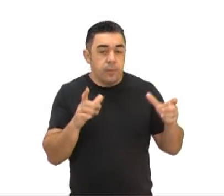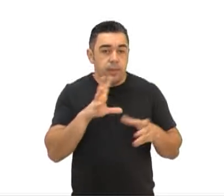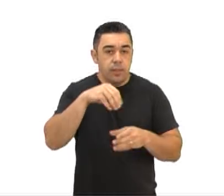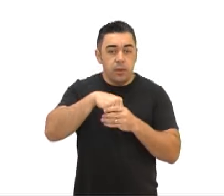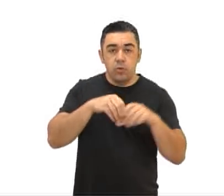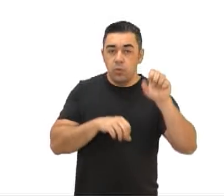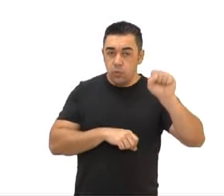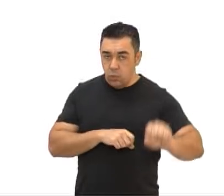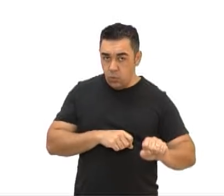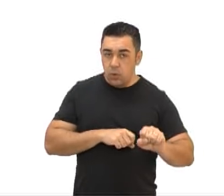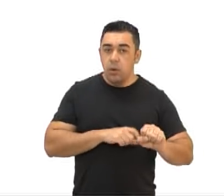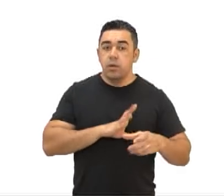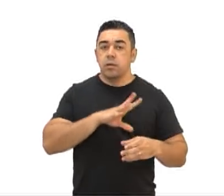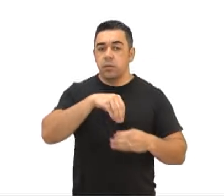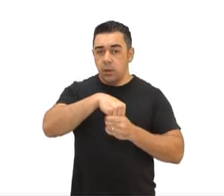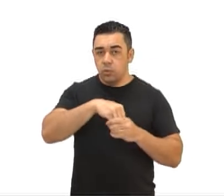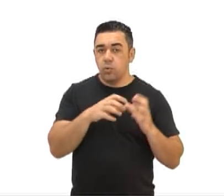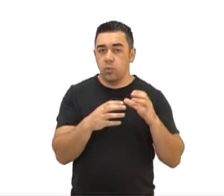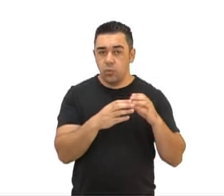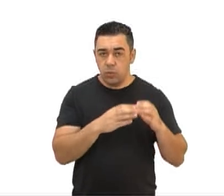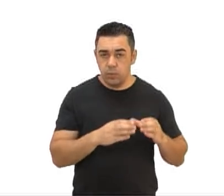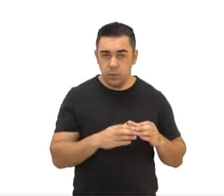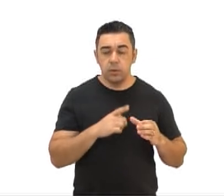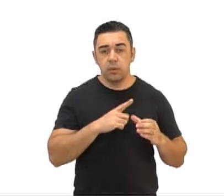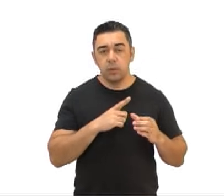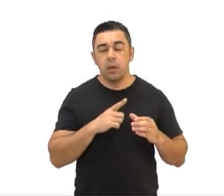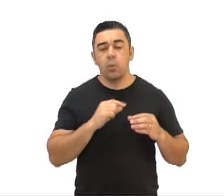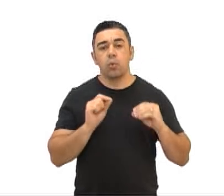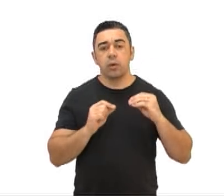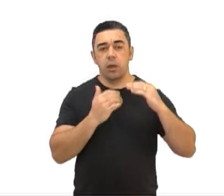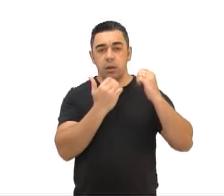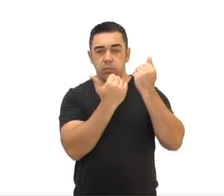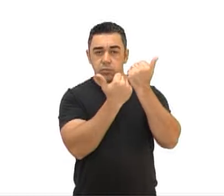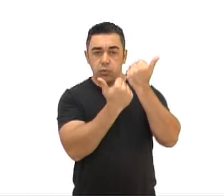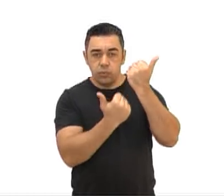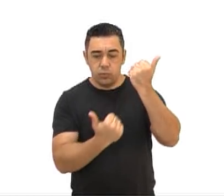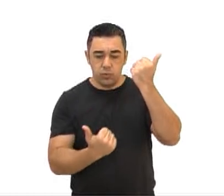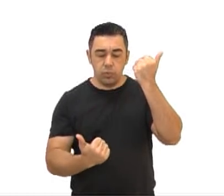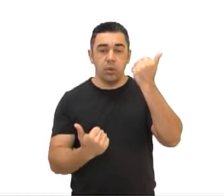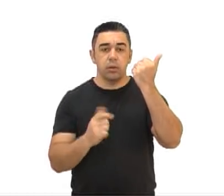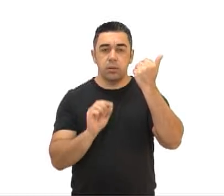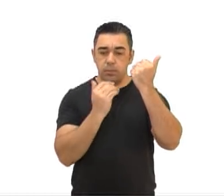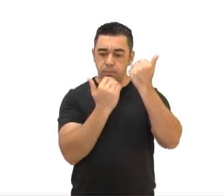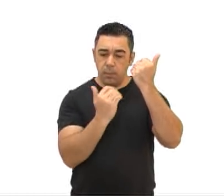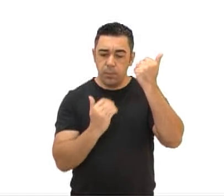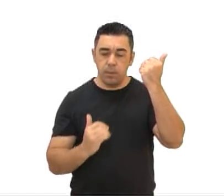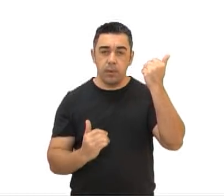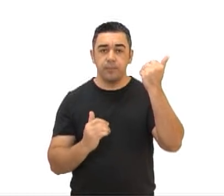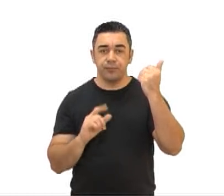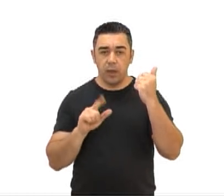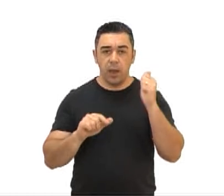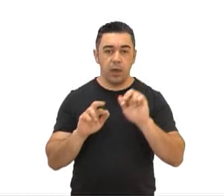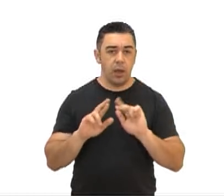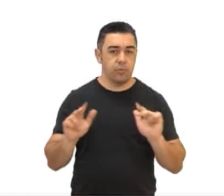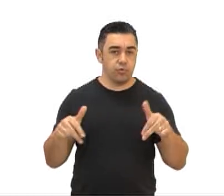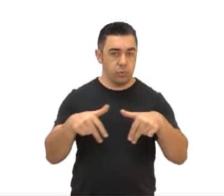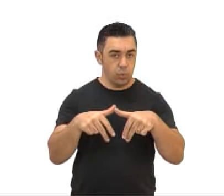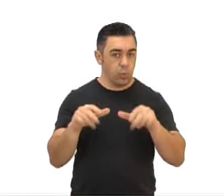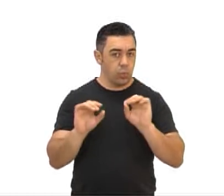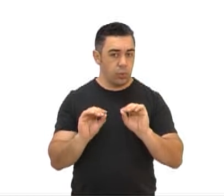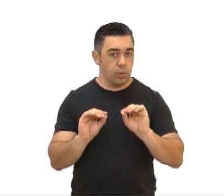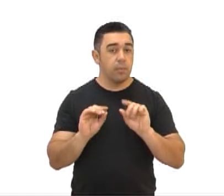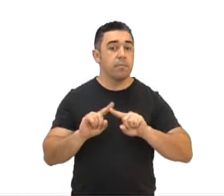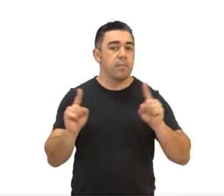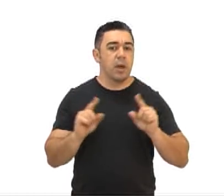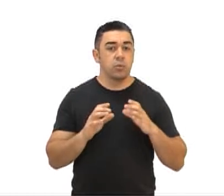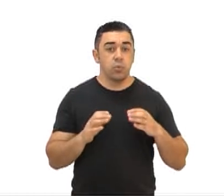dentro desses grupos a gente tem lá os subgrupos étnicos, né? As divisões dentro deles, mas os grandes grupos